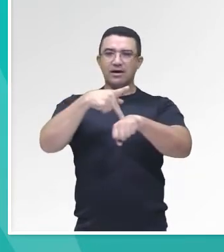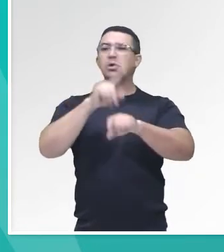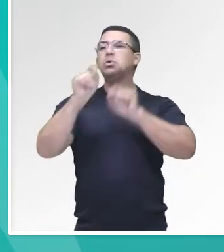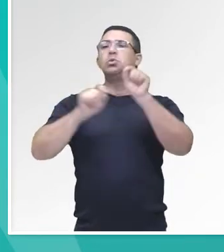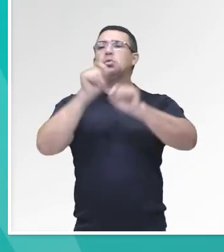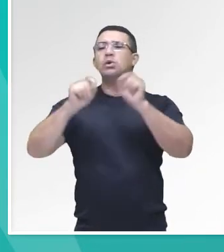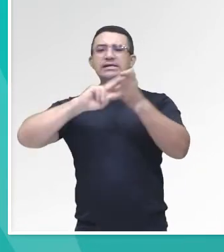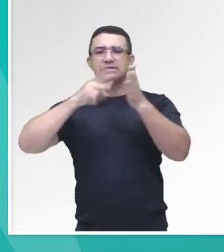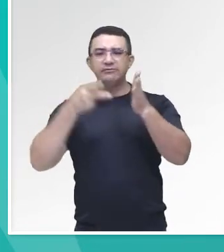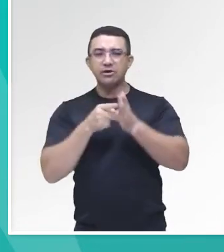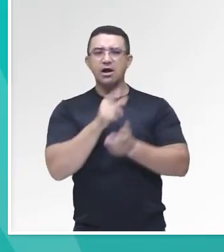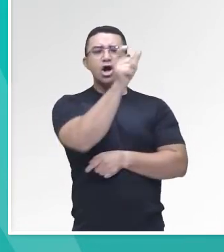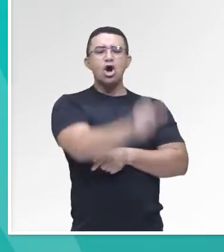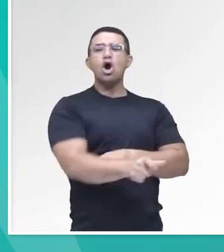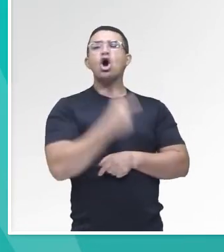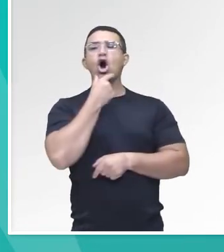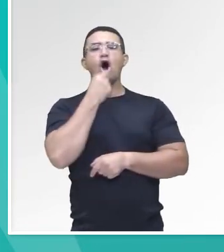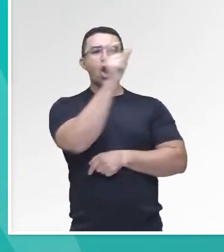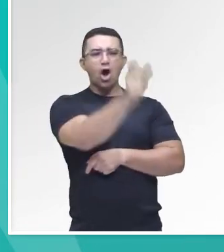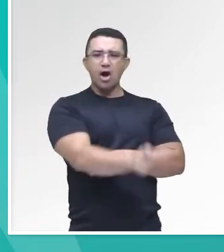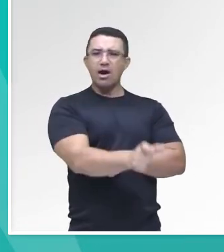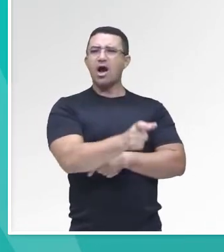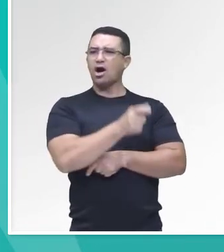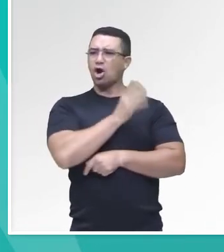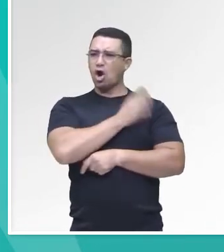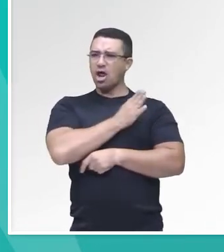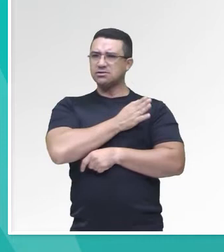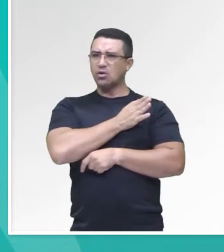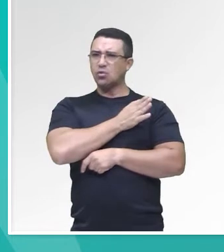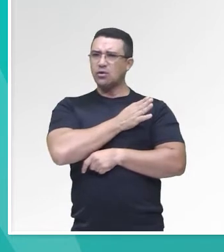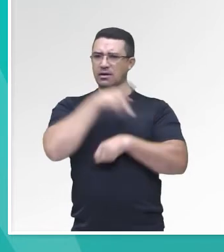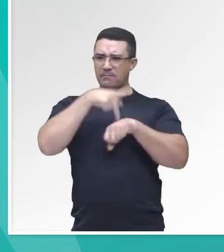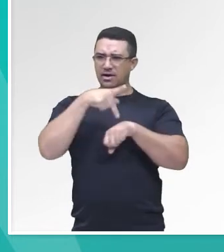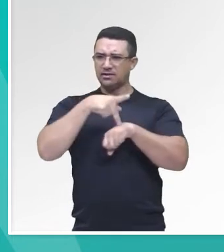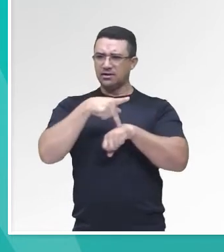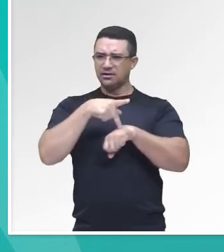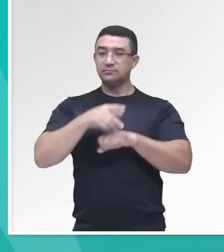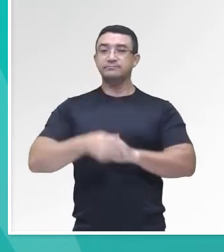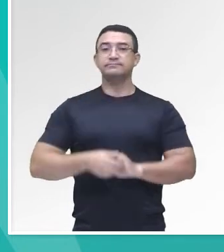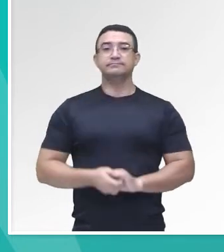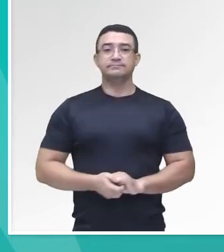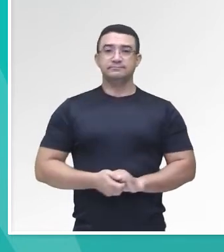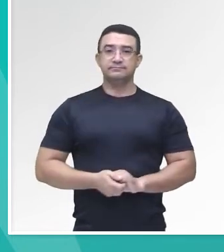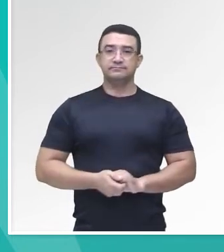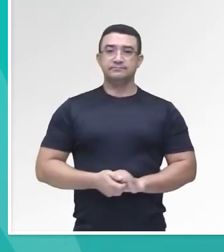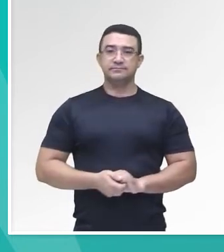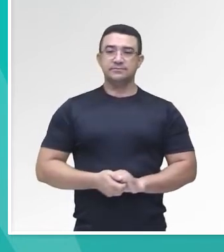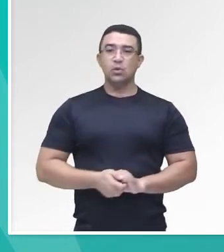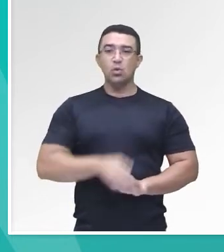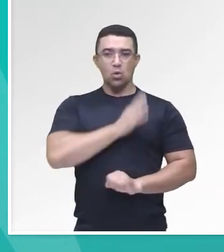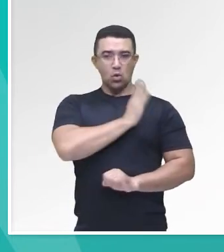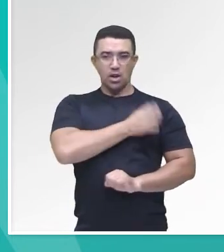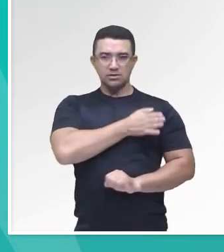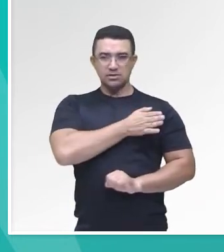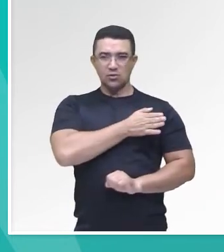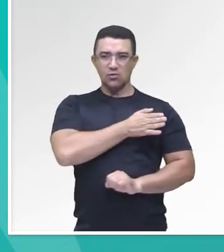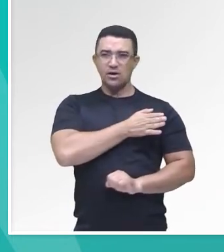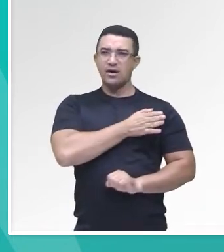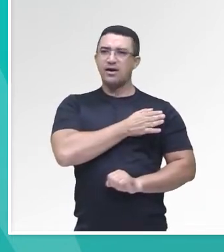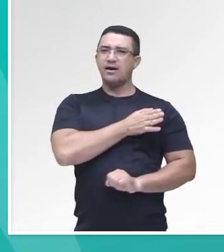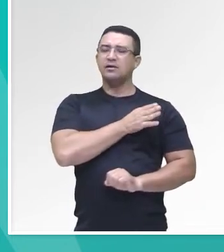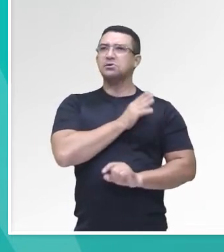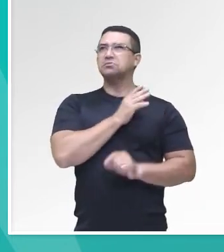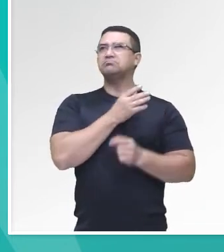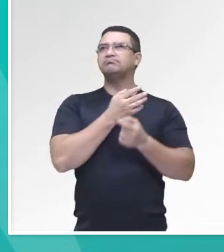esse homem é? Né? Já que o coração, ele é, na realidade, muitas coisas dos